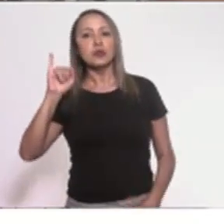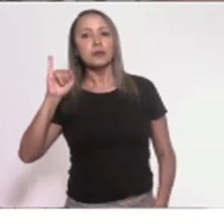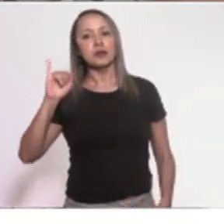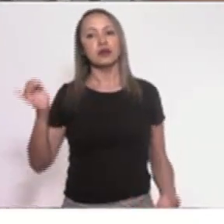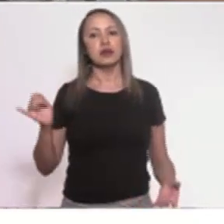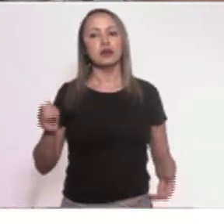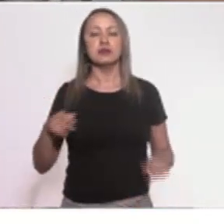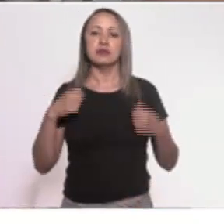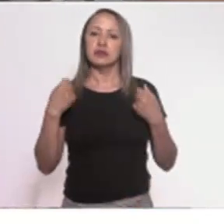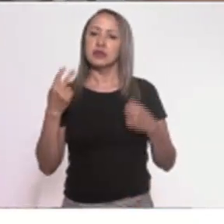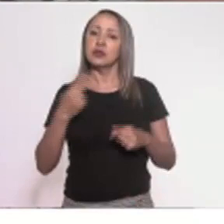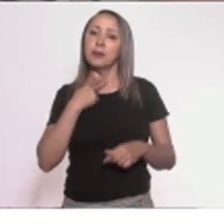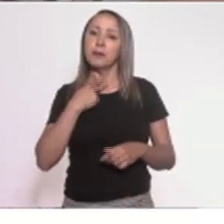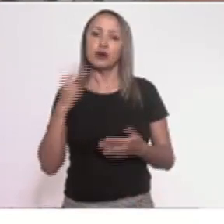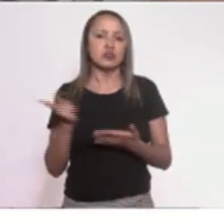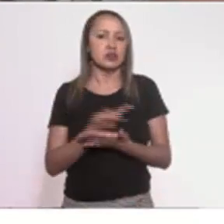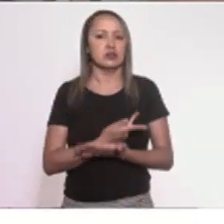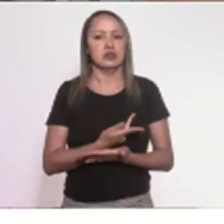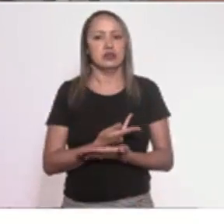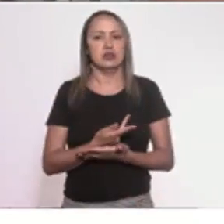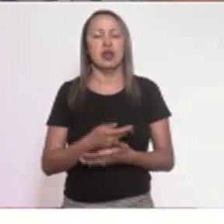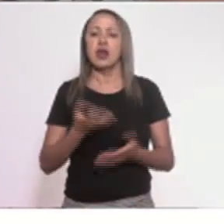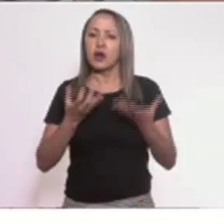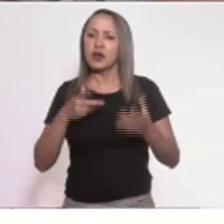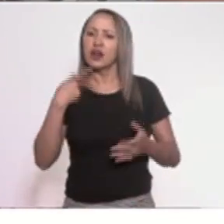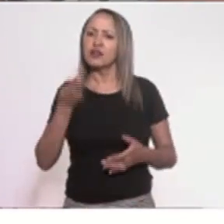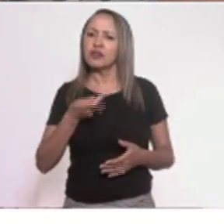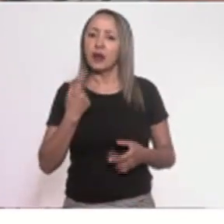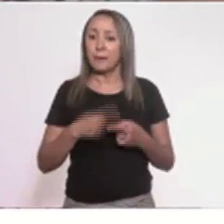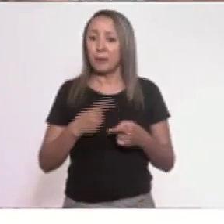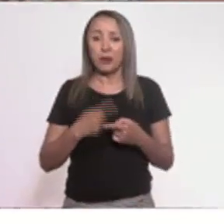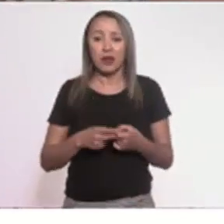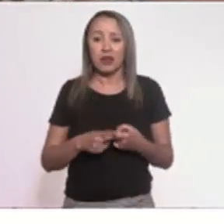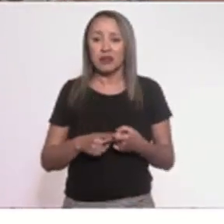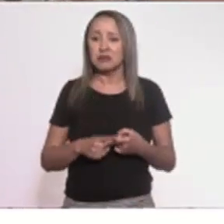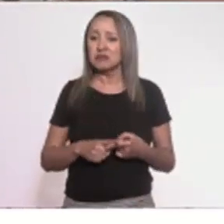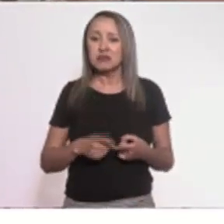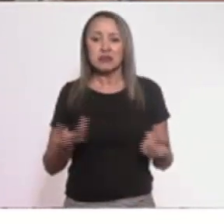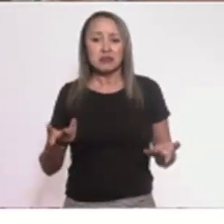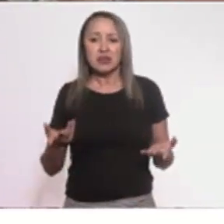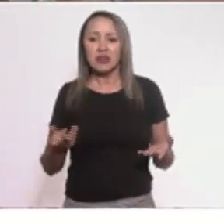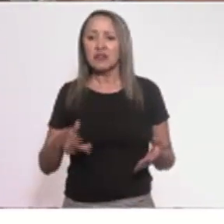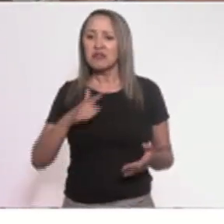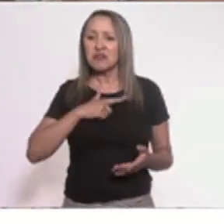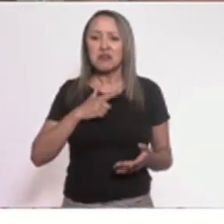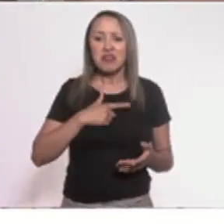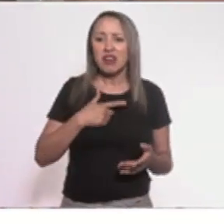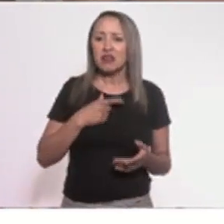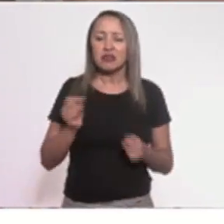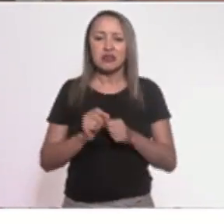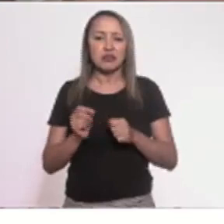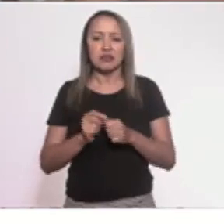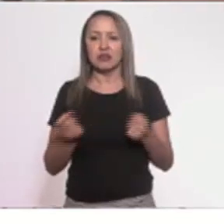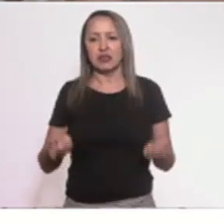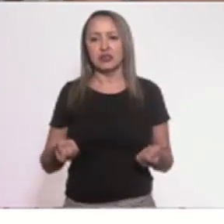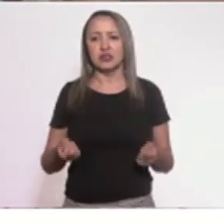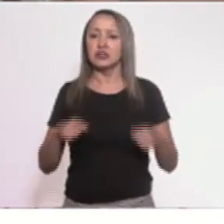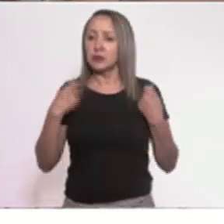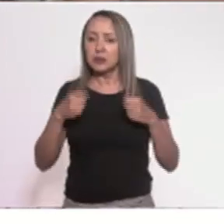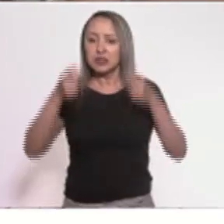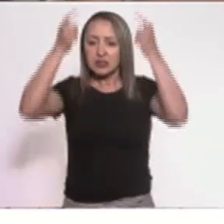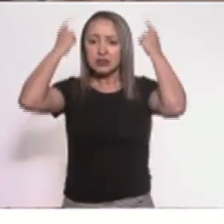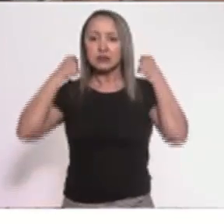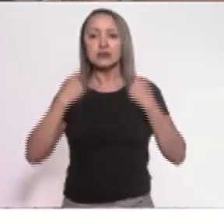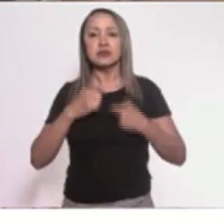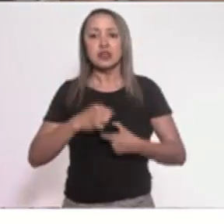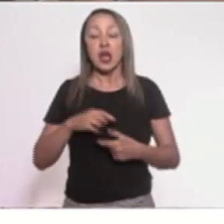isso tem que ser, sim, denunciado aqui, porque essa postura infantil não contribui para o funcionamento do plenário. Então, vamos ser